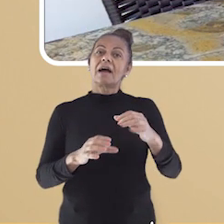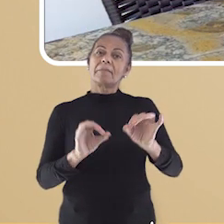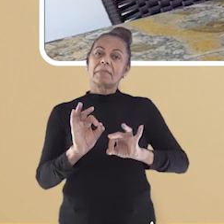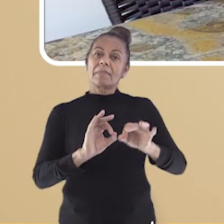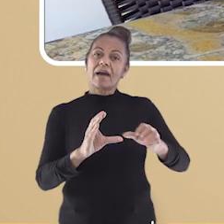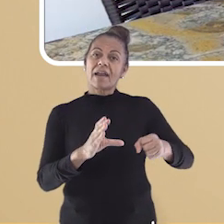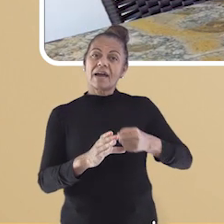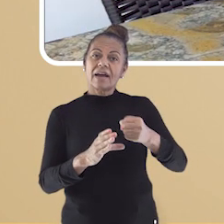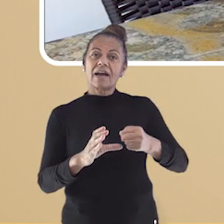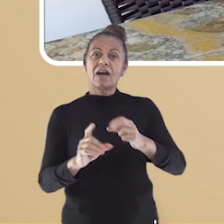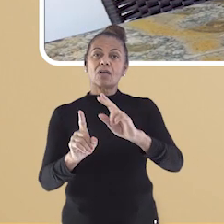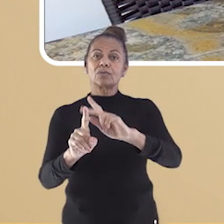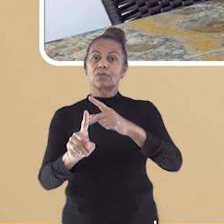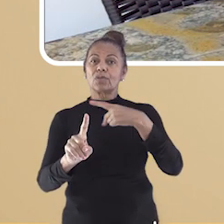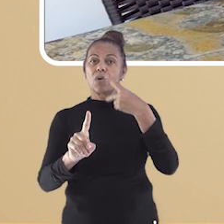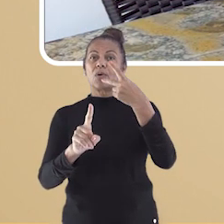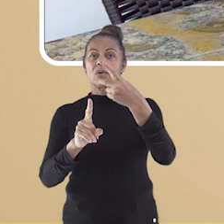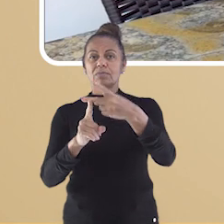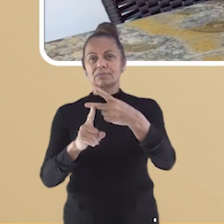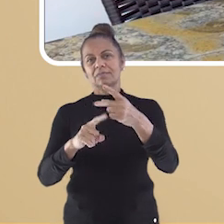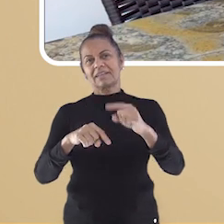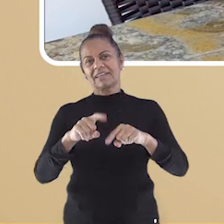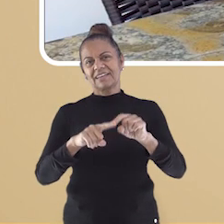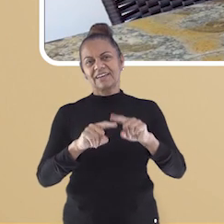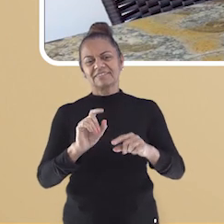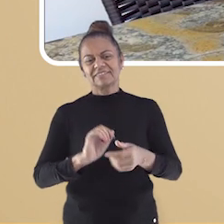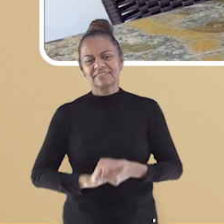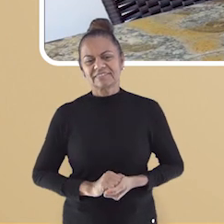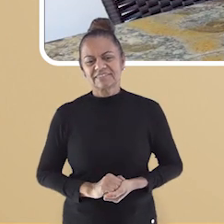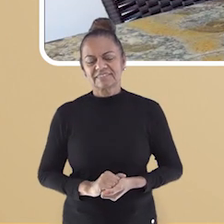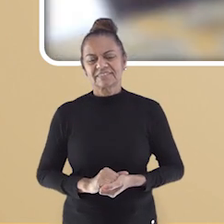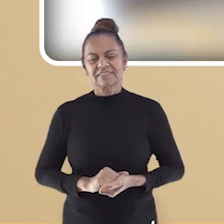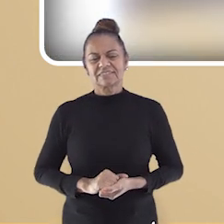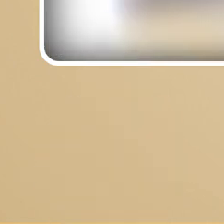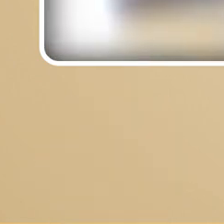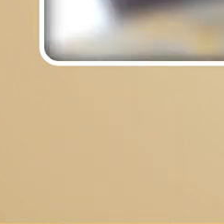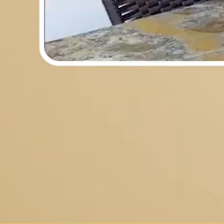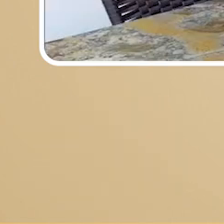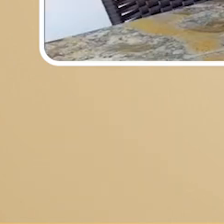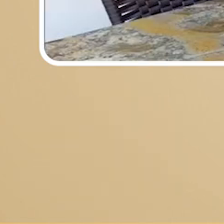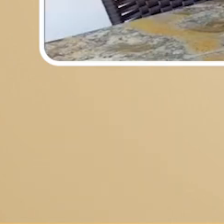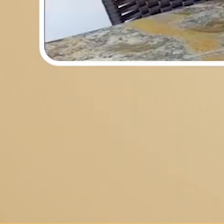resta provar essa brevidade. Vamos lá então? Vamos sim.